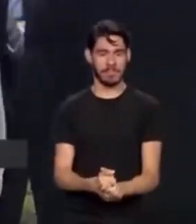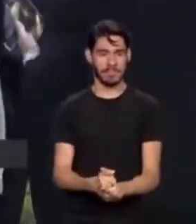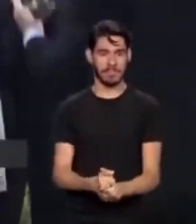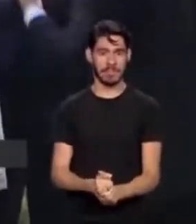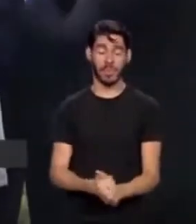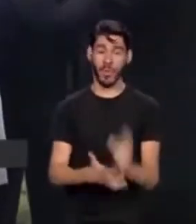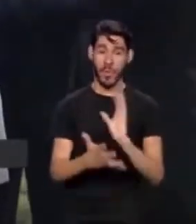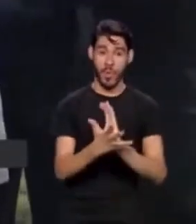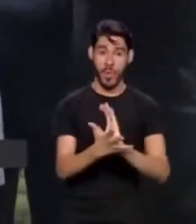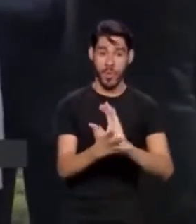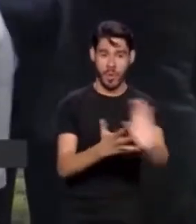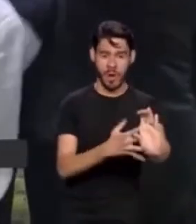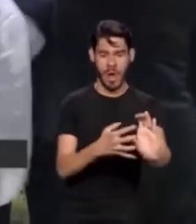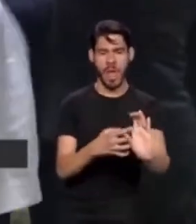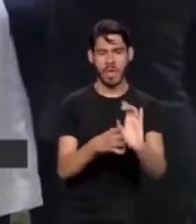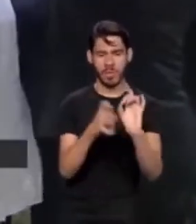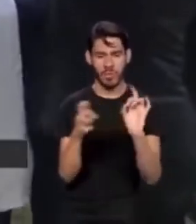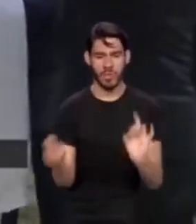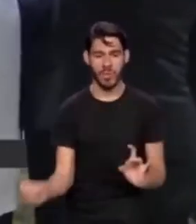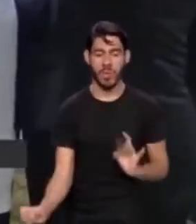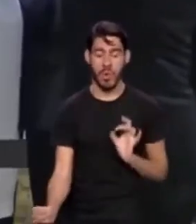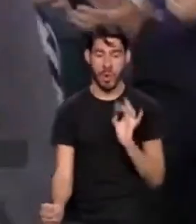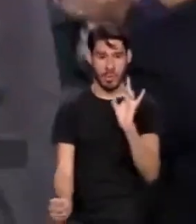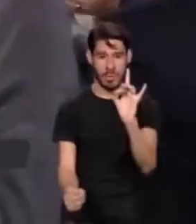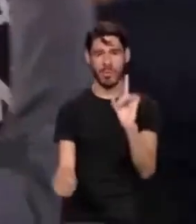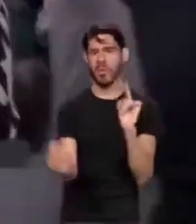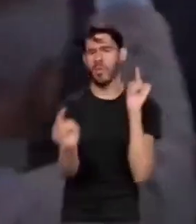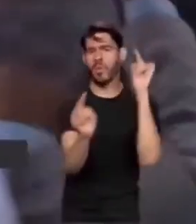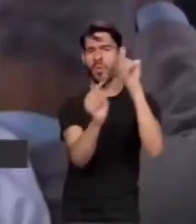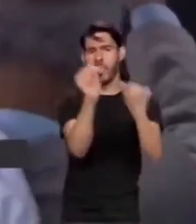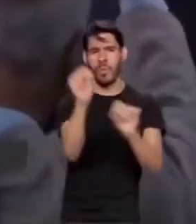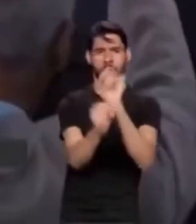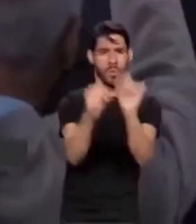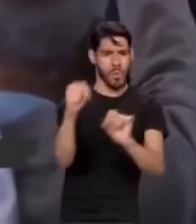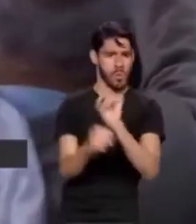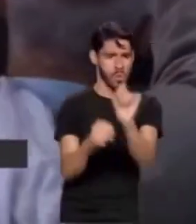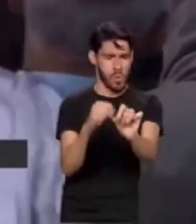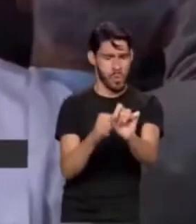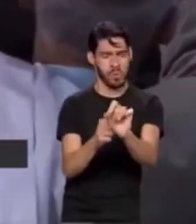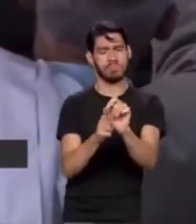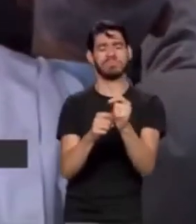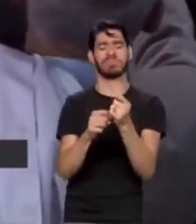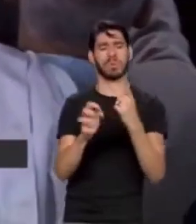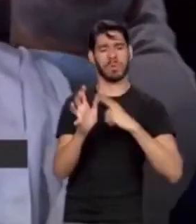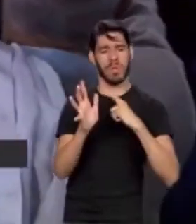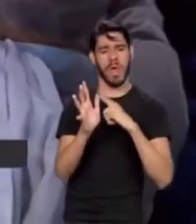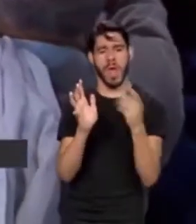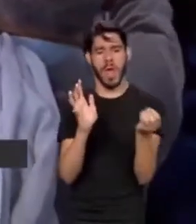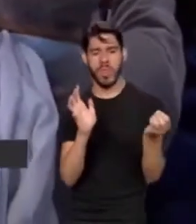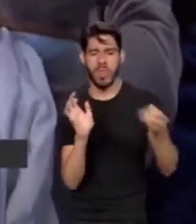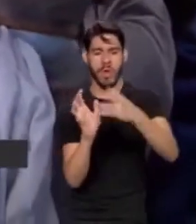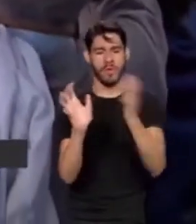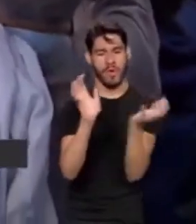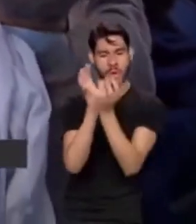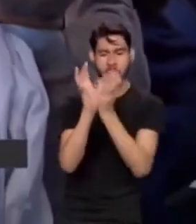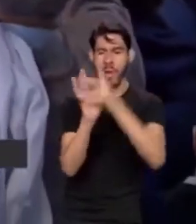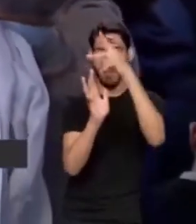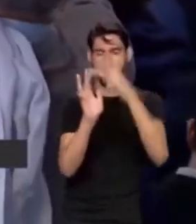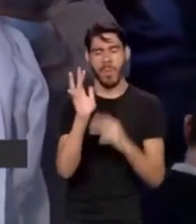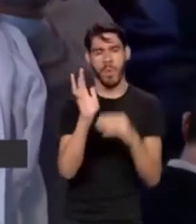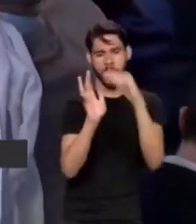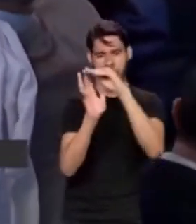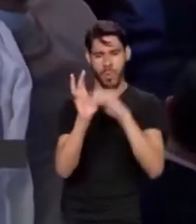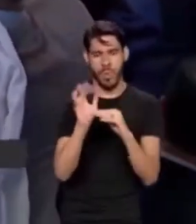o crédito especial tem como objetivo incluir nova categoria de programação